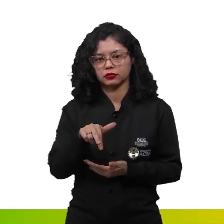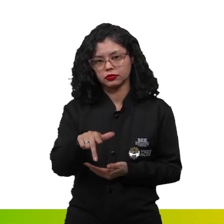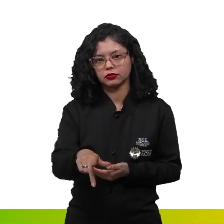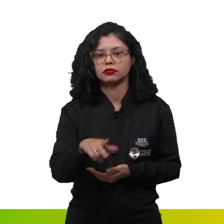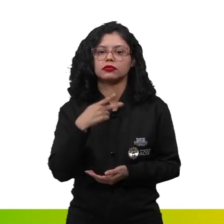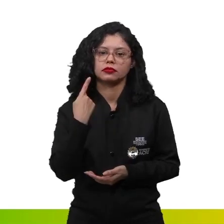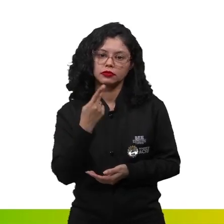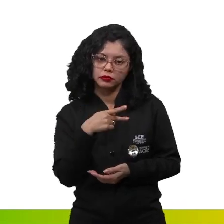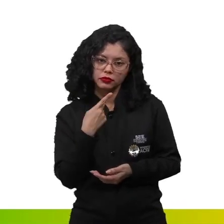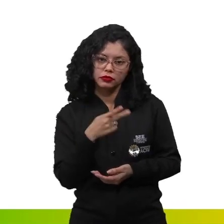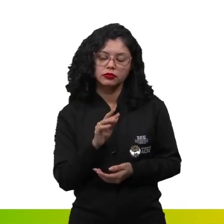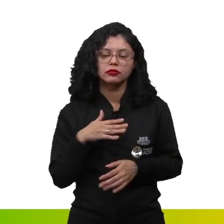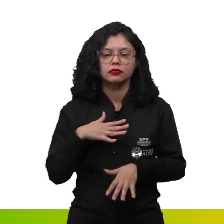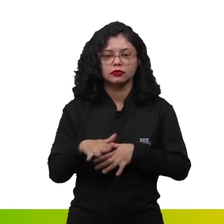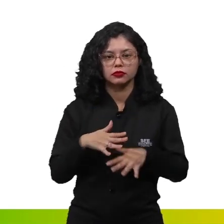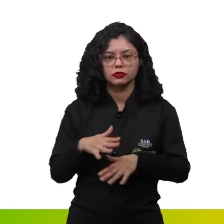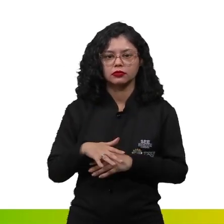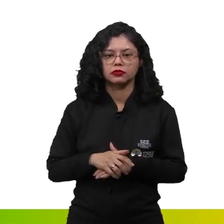Andar, correr,